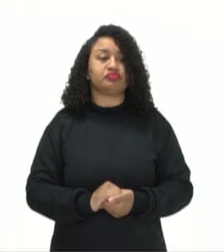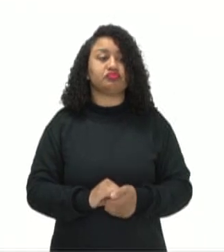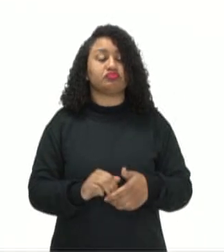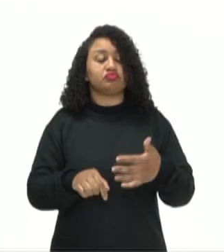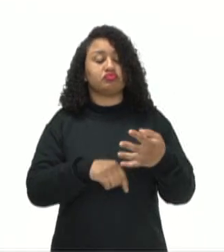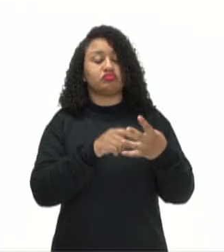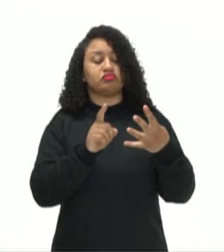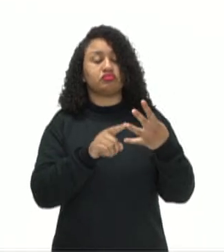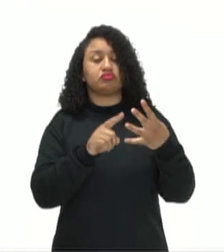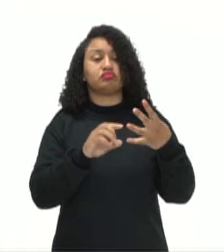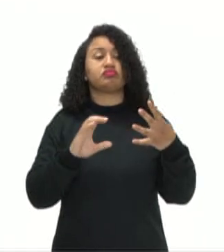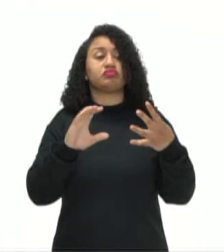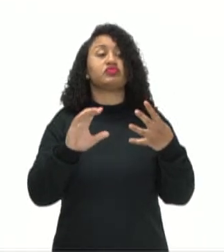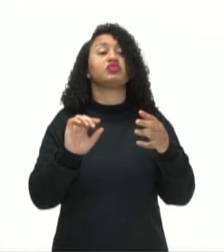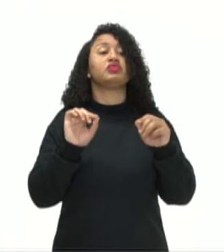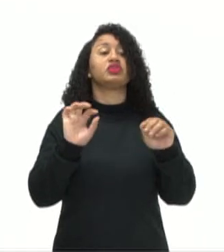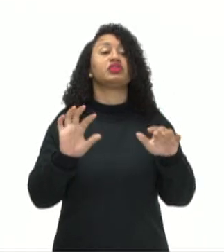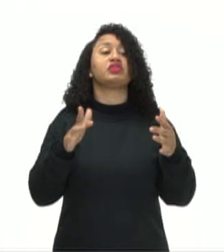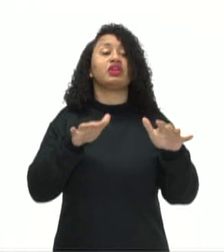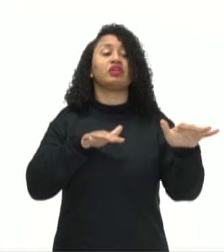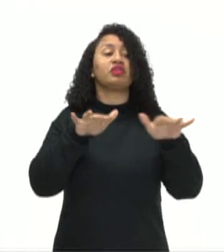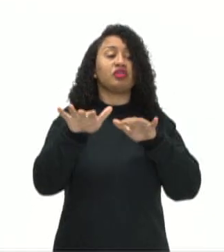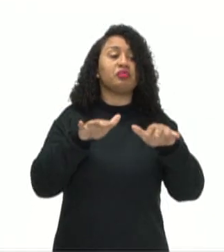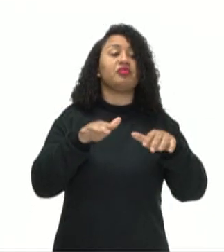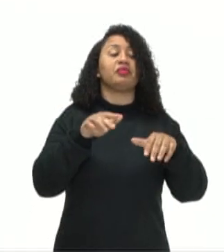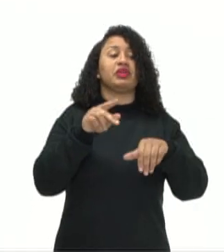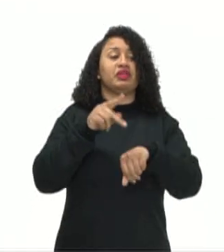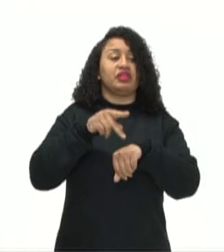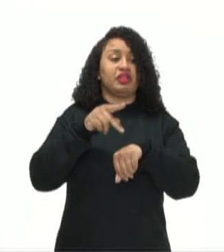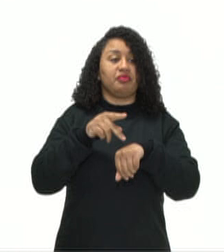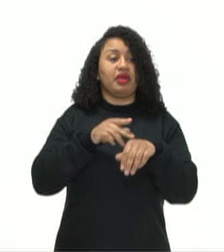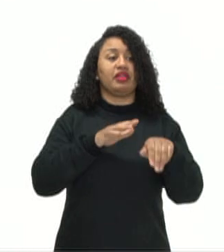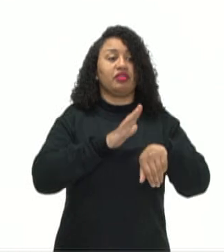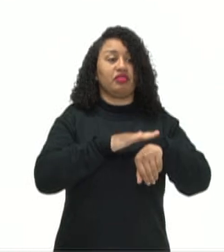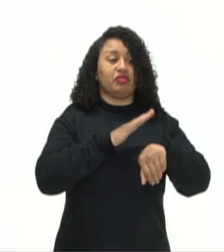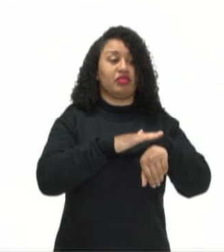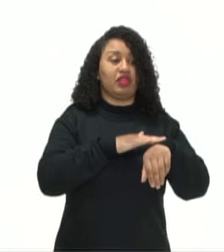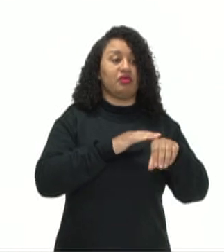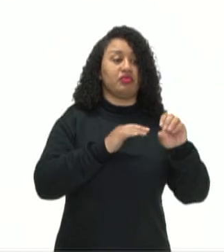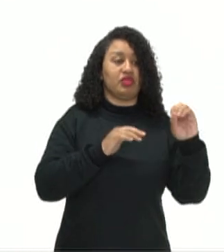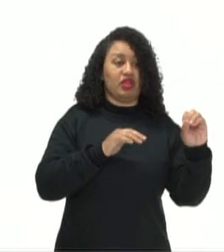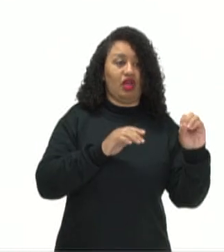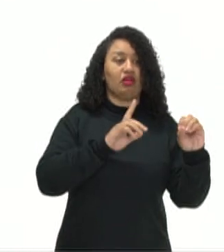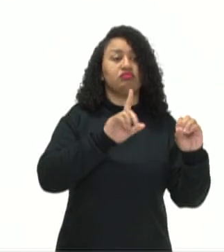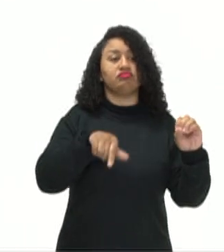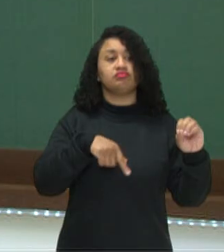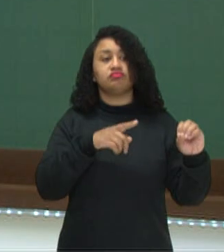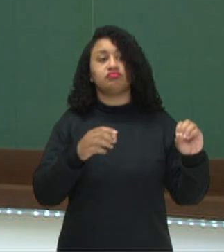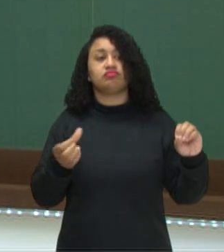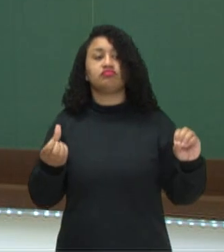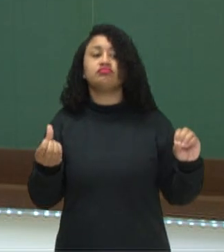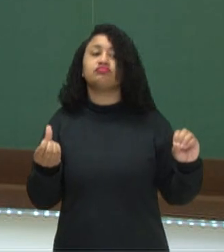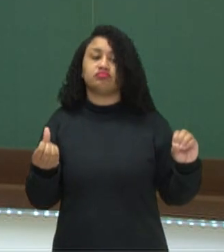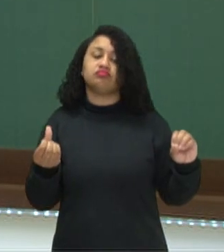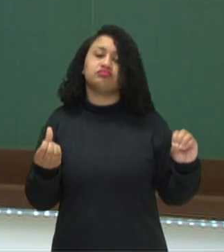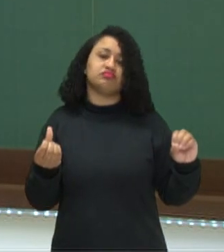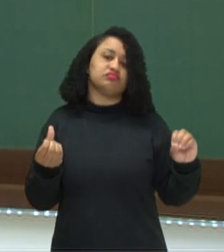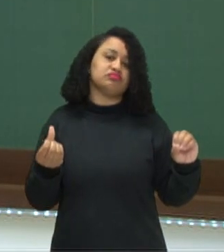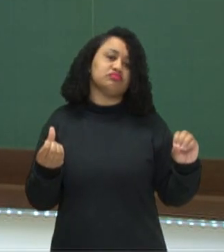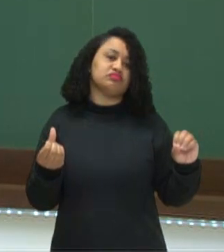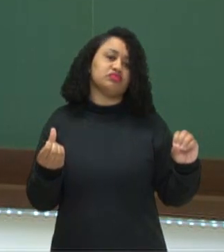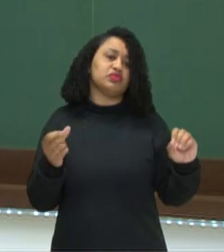Letra C. O que ocorre com o movimento da pedra nos instantes 0 e 6